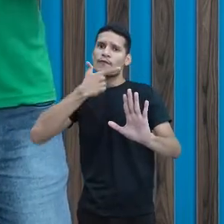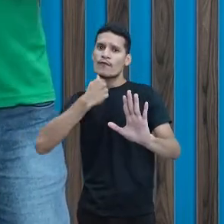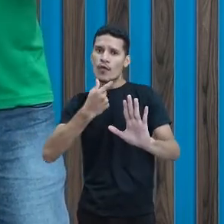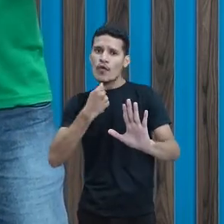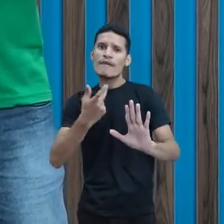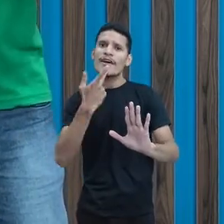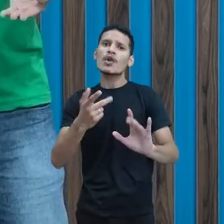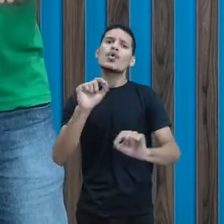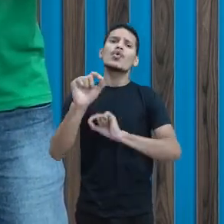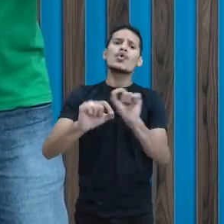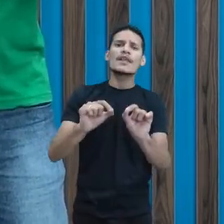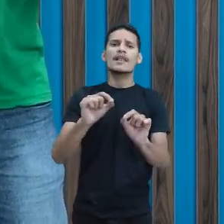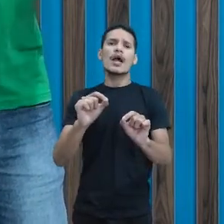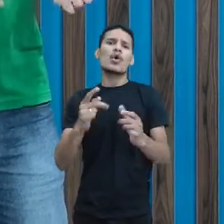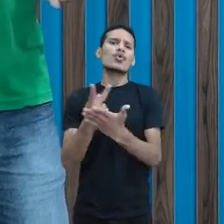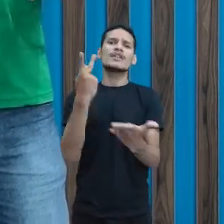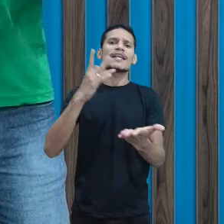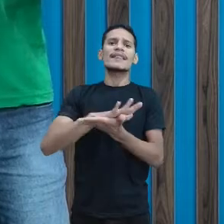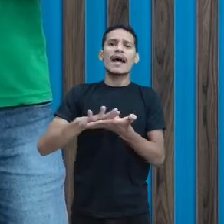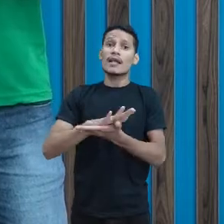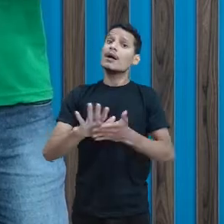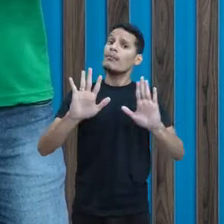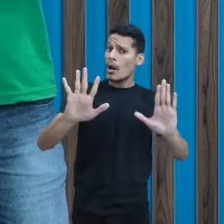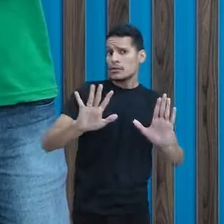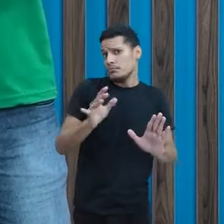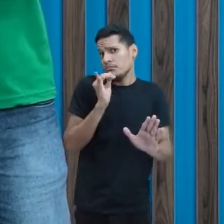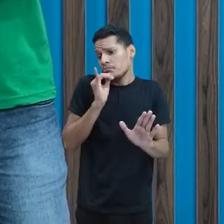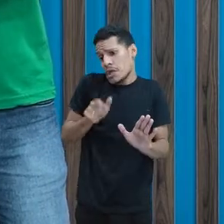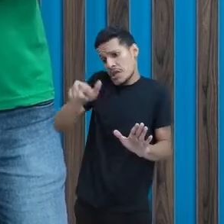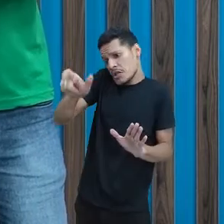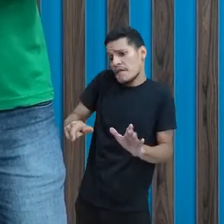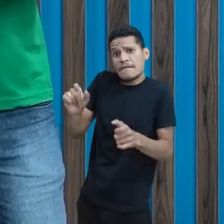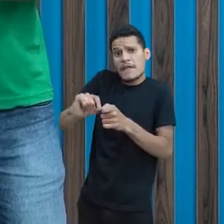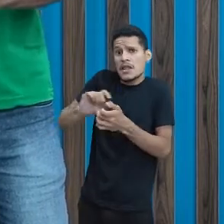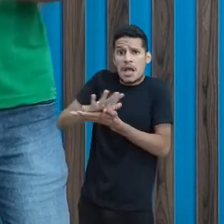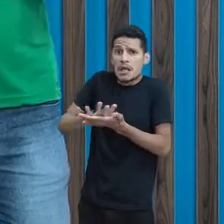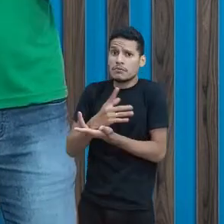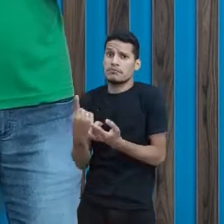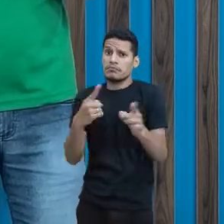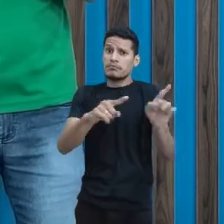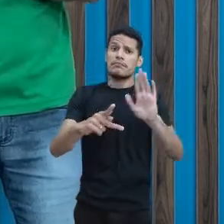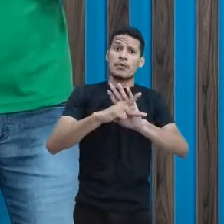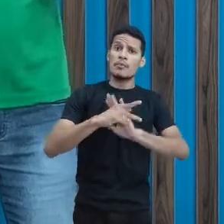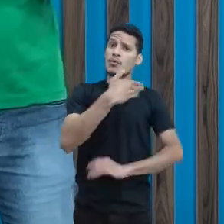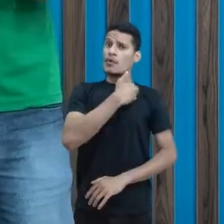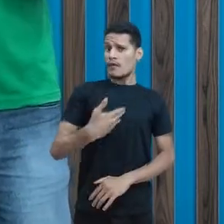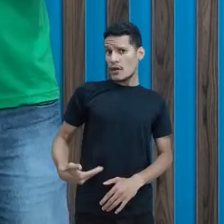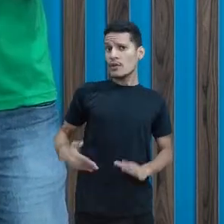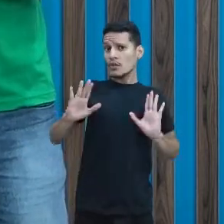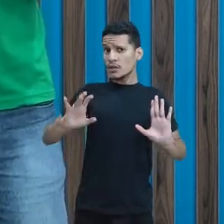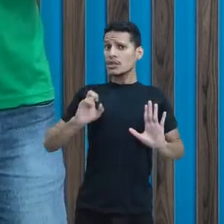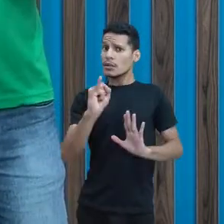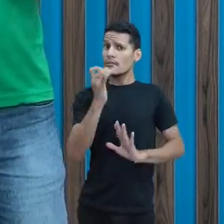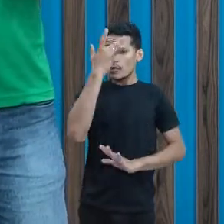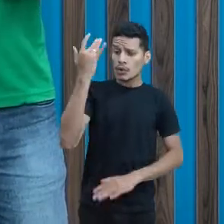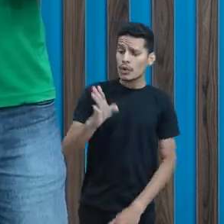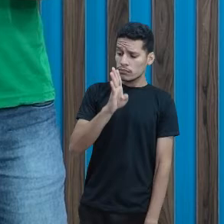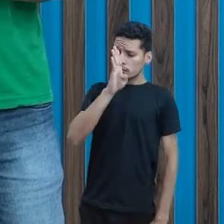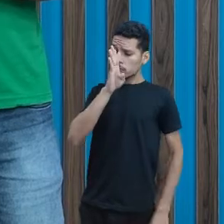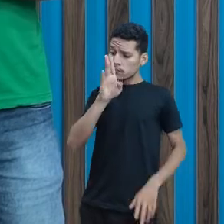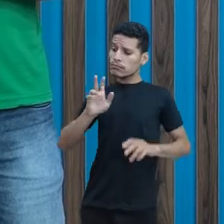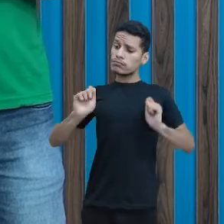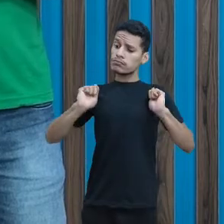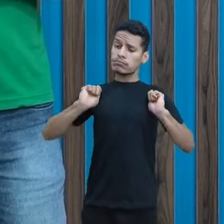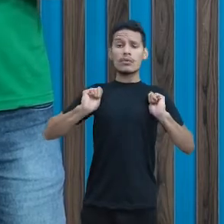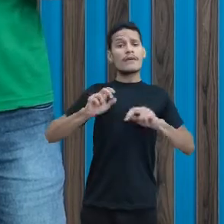nada, provavelmente ele não fez nada que criticasse a ditadura militar. Então, quem ficou caladinho lá, vivendo sua vida,